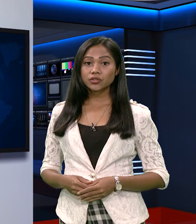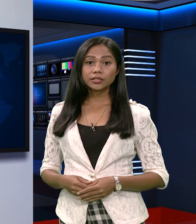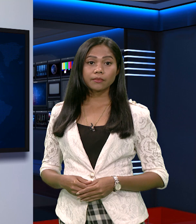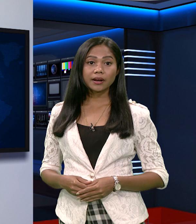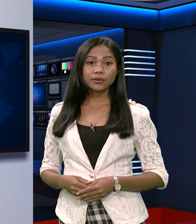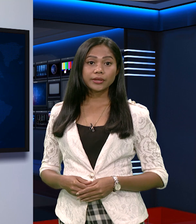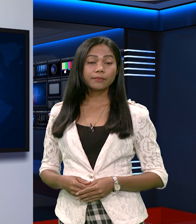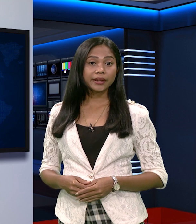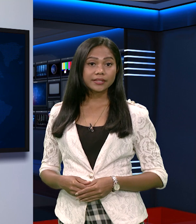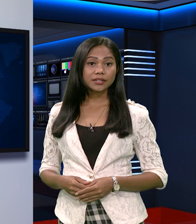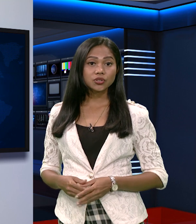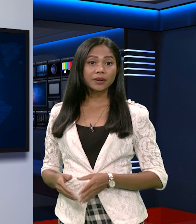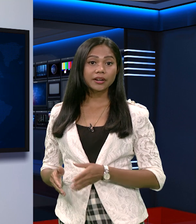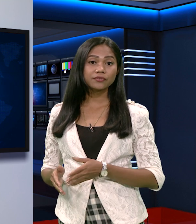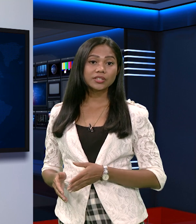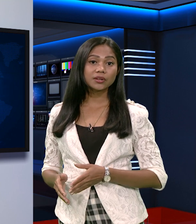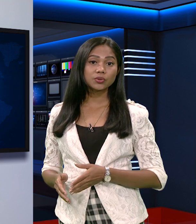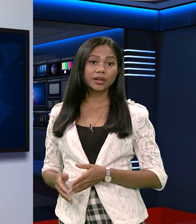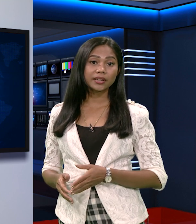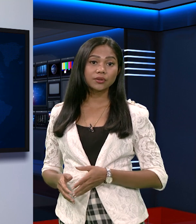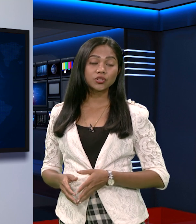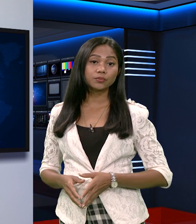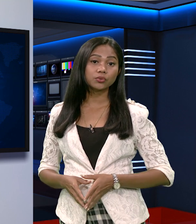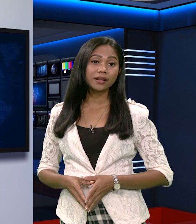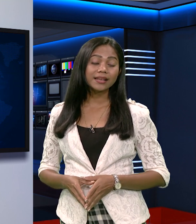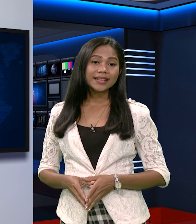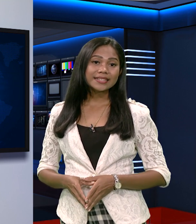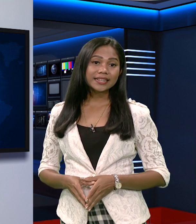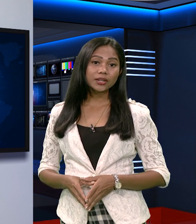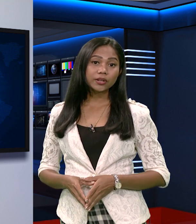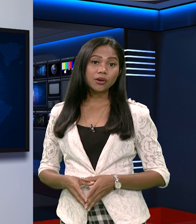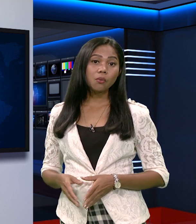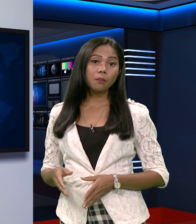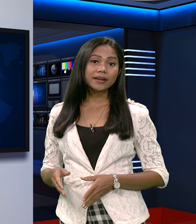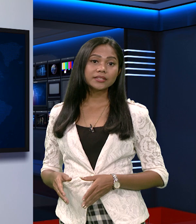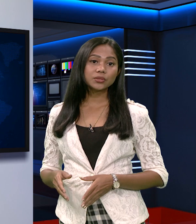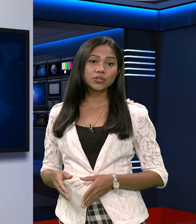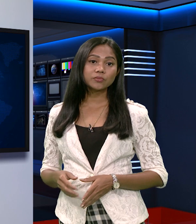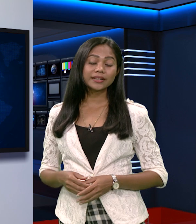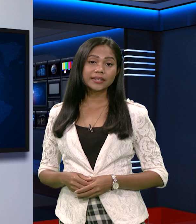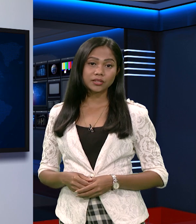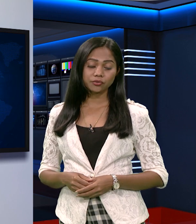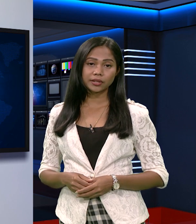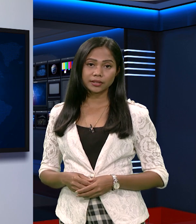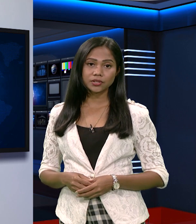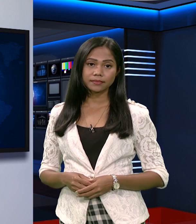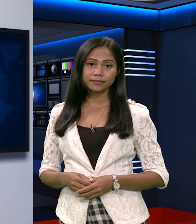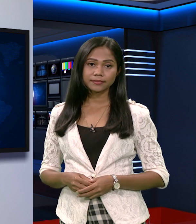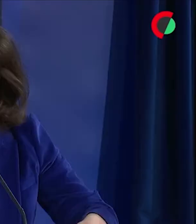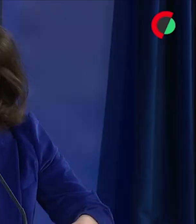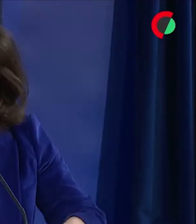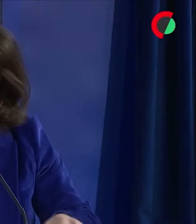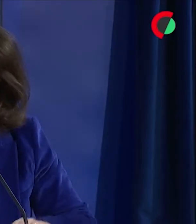ofertas de trabalho de empresas para refugiados ucranianos em Portugal já recolheu mais de 2.000 dessas ofertas.